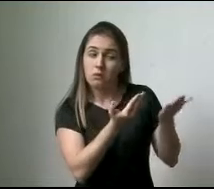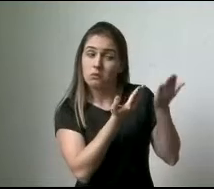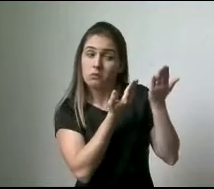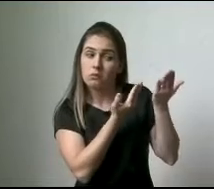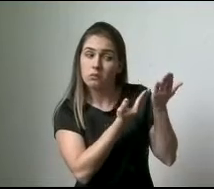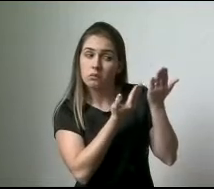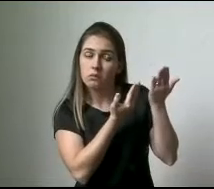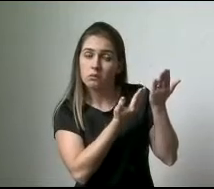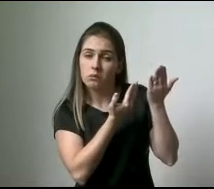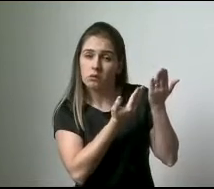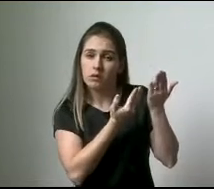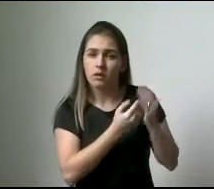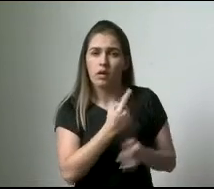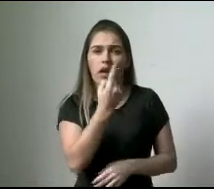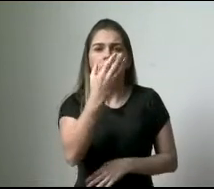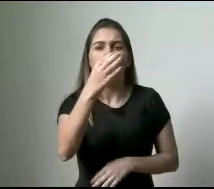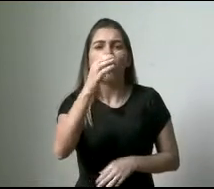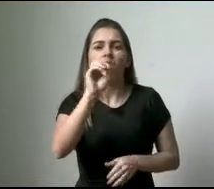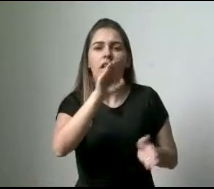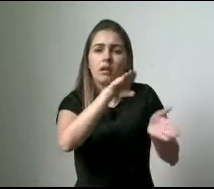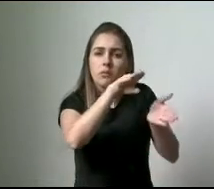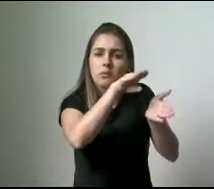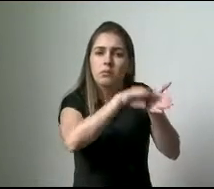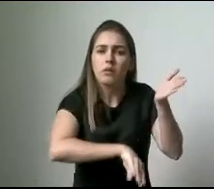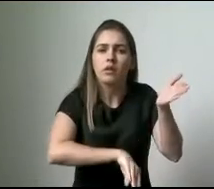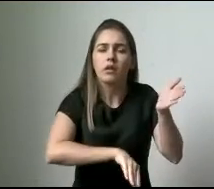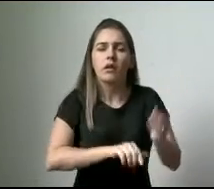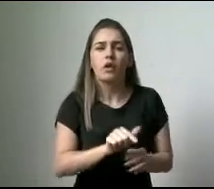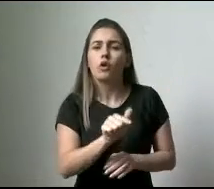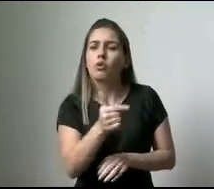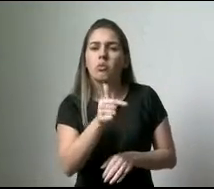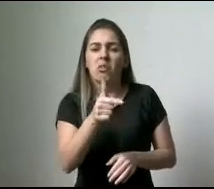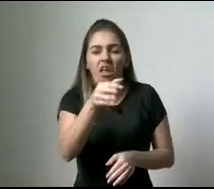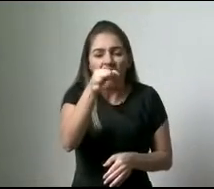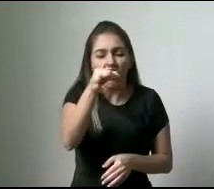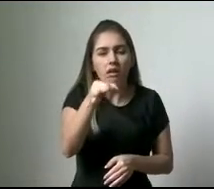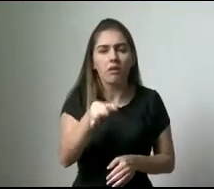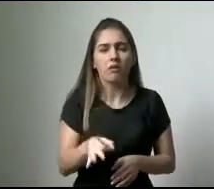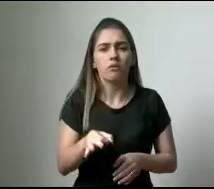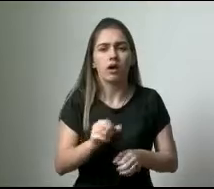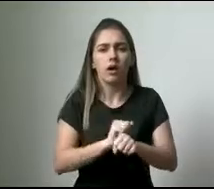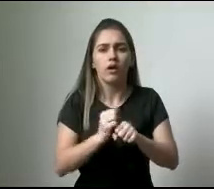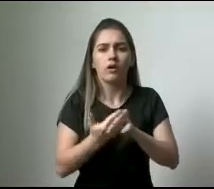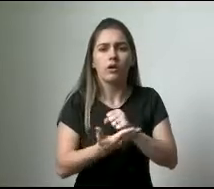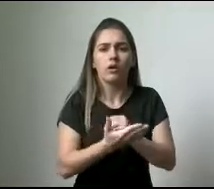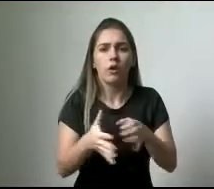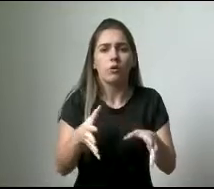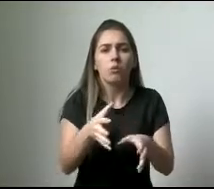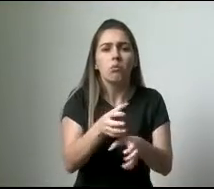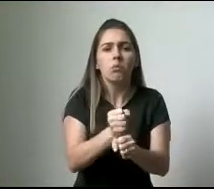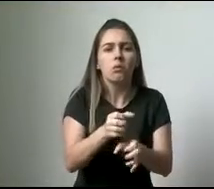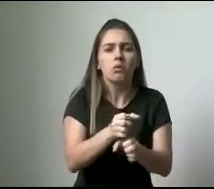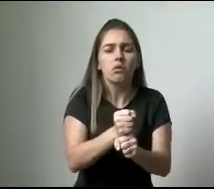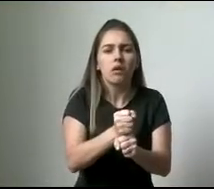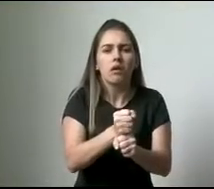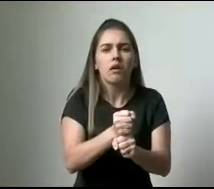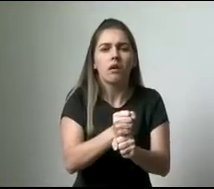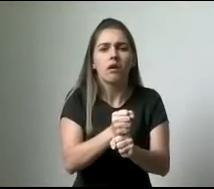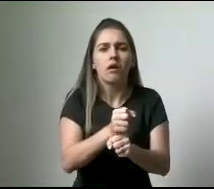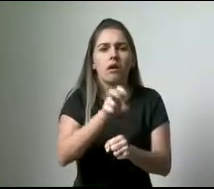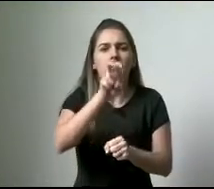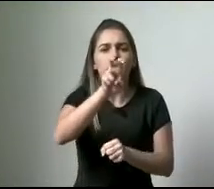suspeitos. Descartamos 10 casos, não temos nenhum confirmado. E o total de notificações